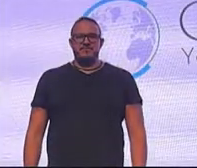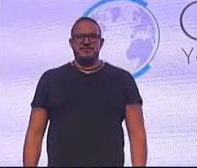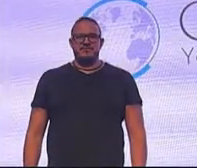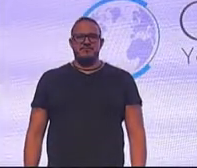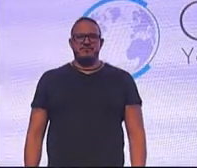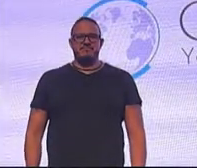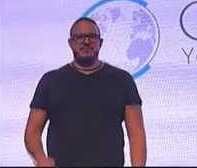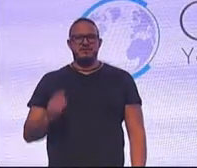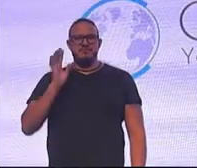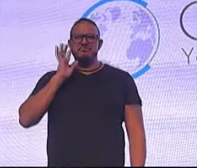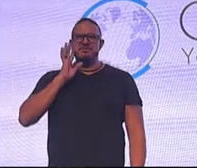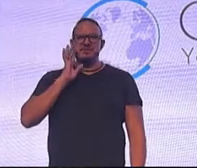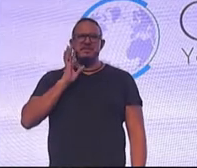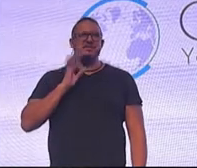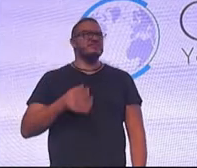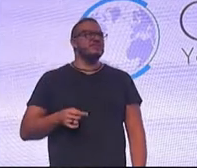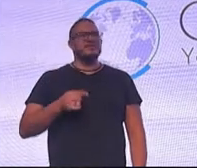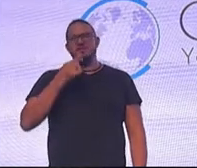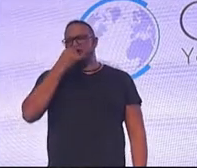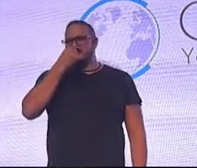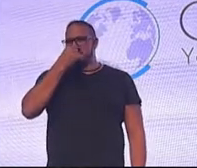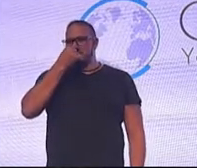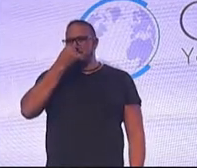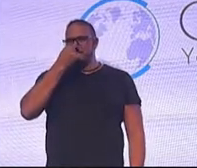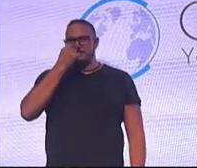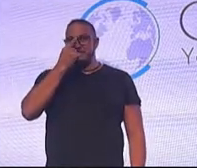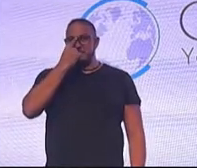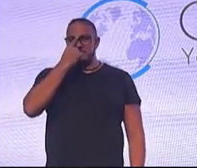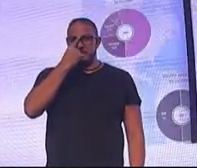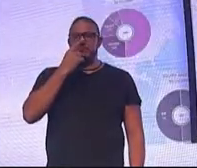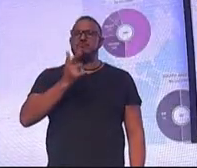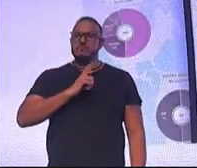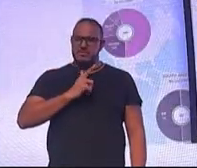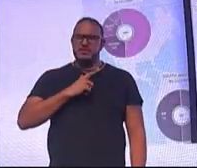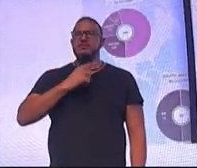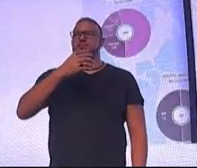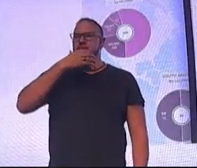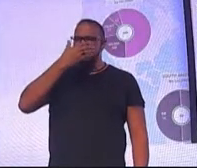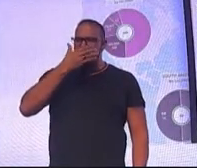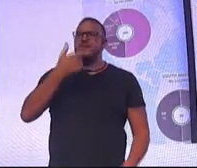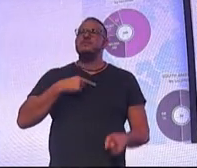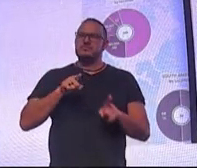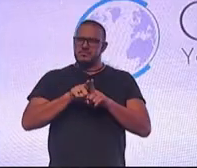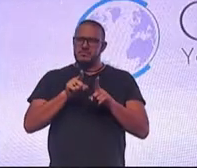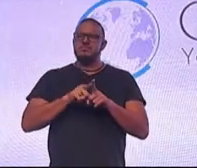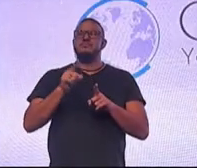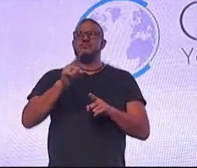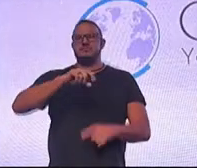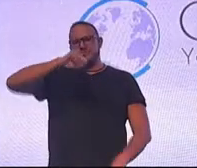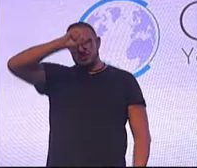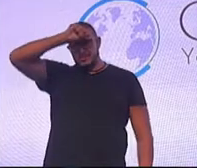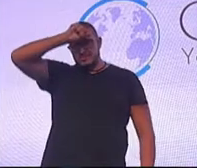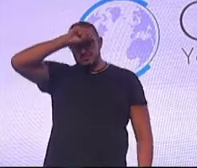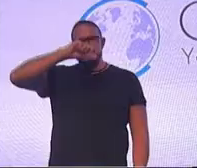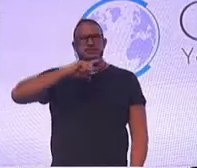Muito bacana. Aplicativo de celular. Tem para iPhone e Samsung. Notaram?